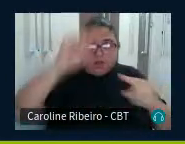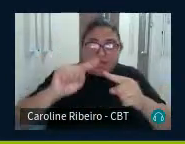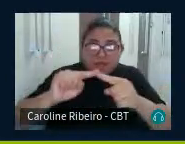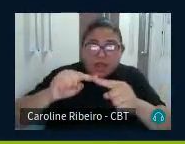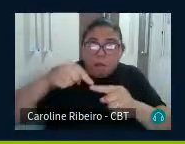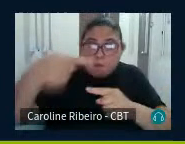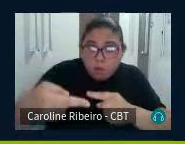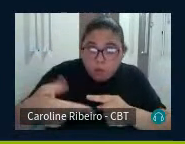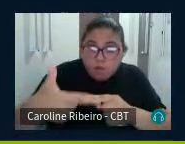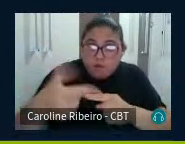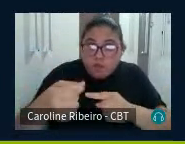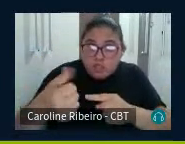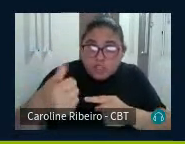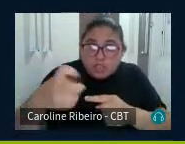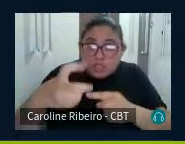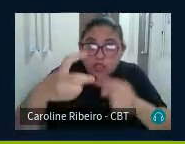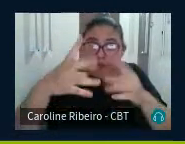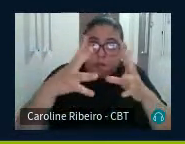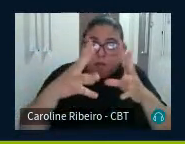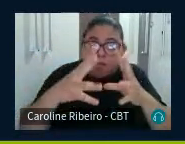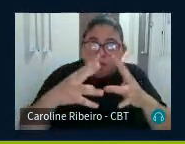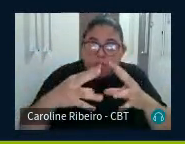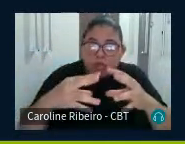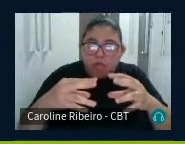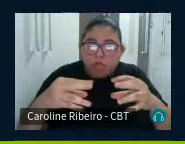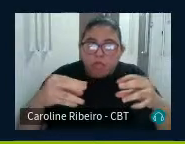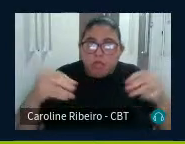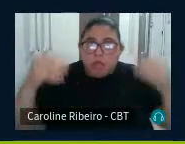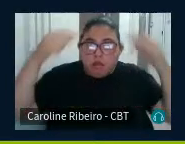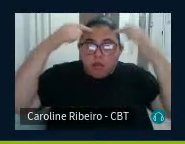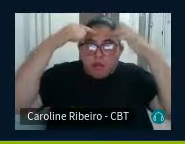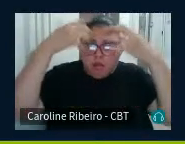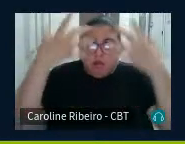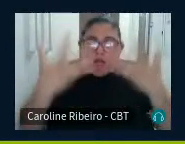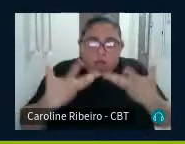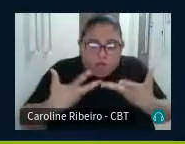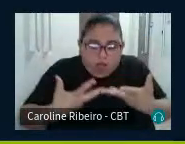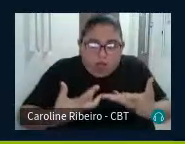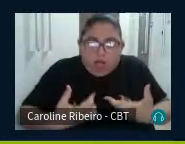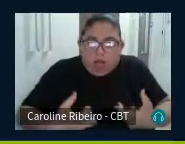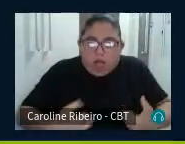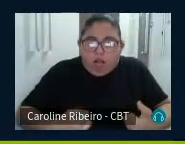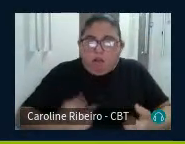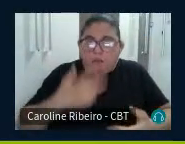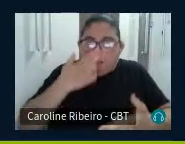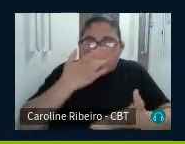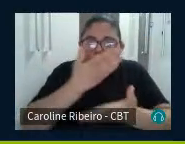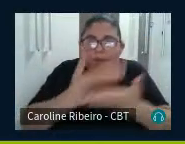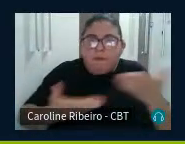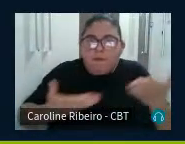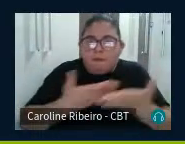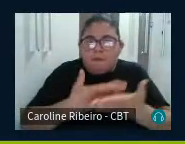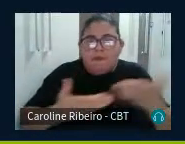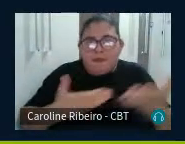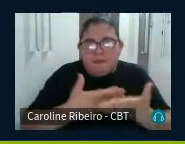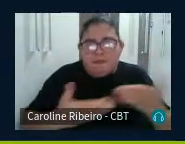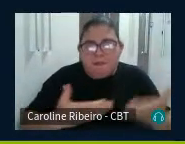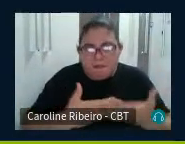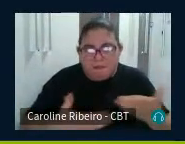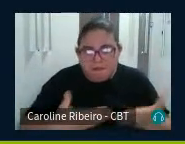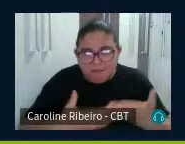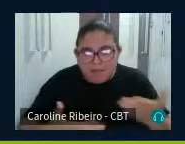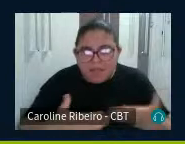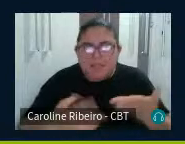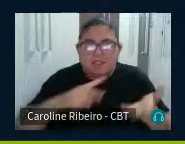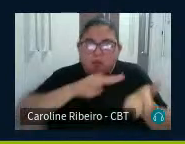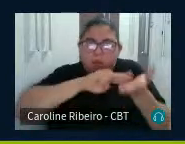a gente vai perdendo devido ali o esforço, esse processo interpretativo, esse processo